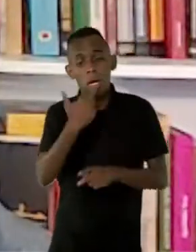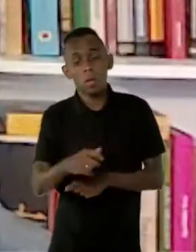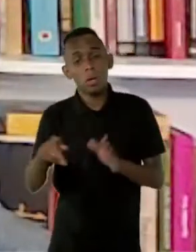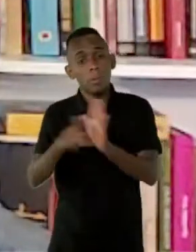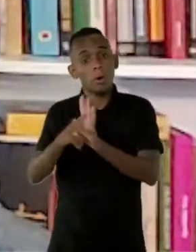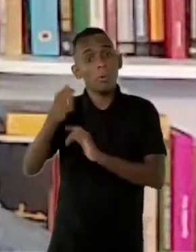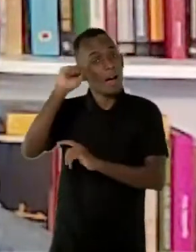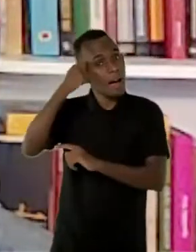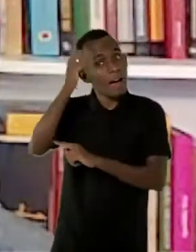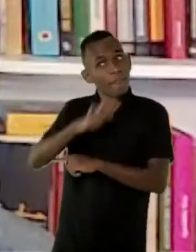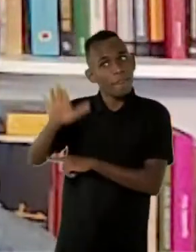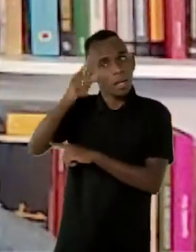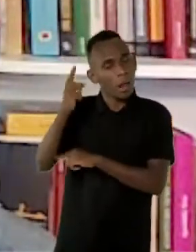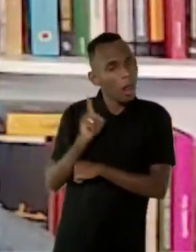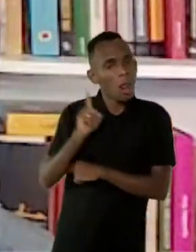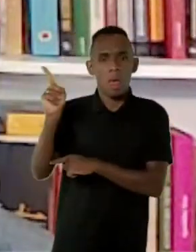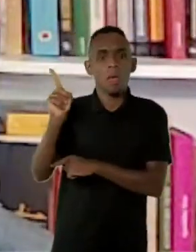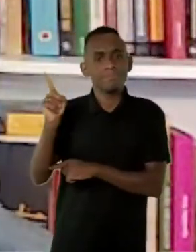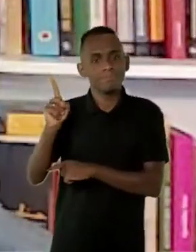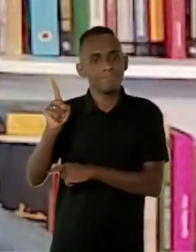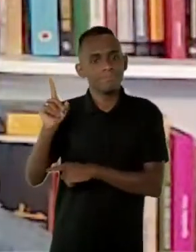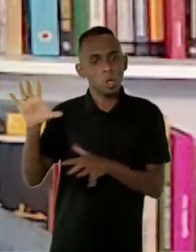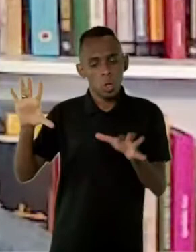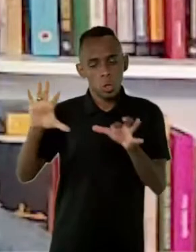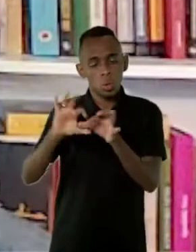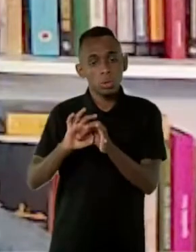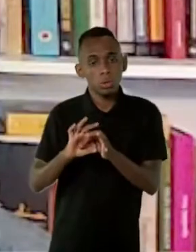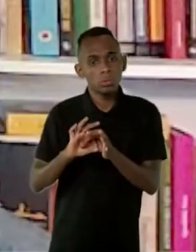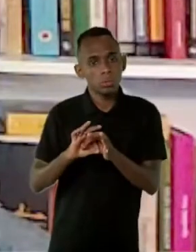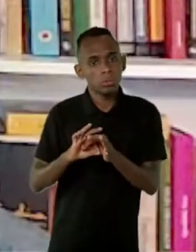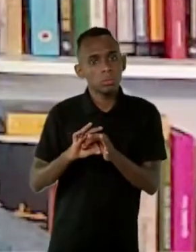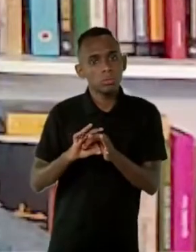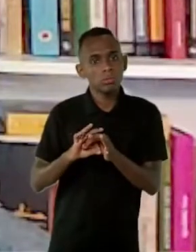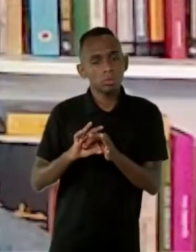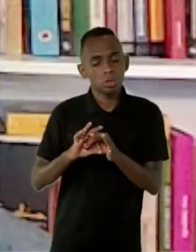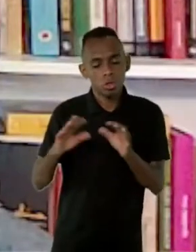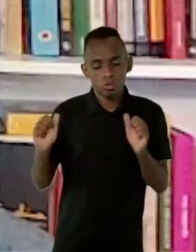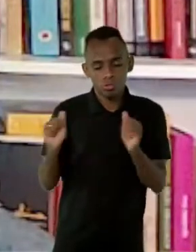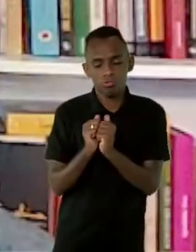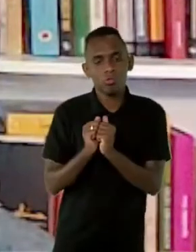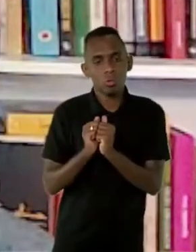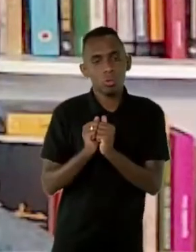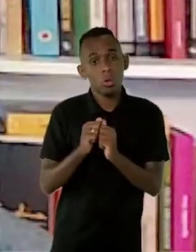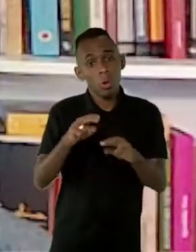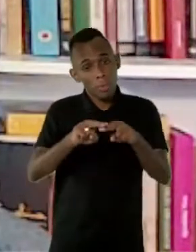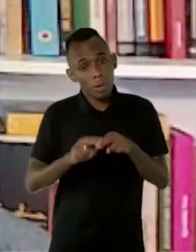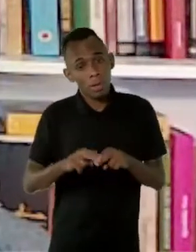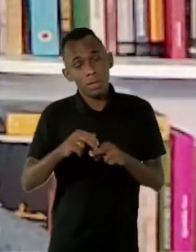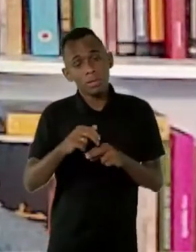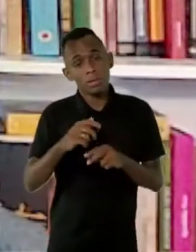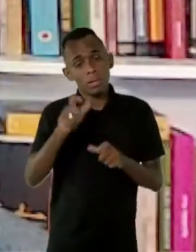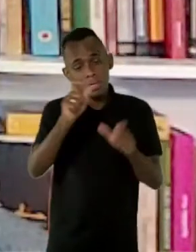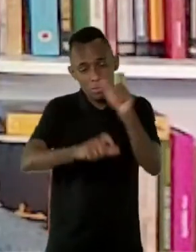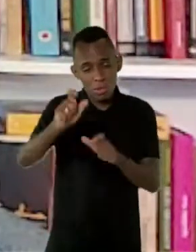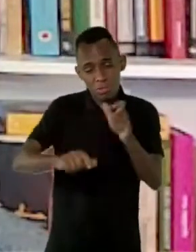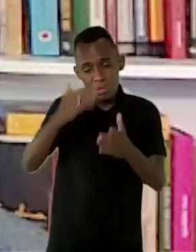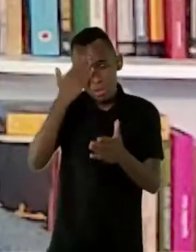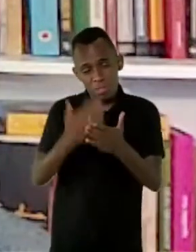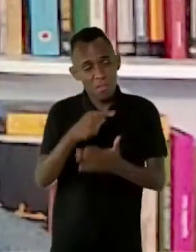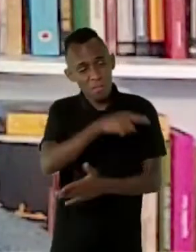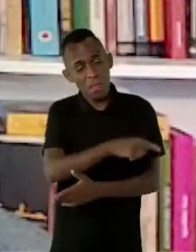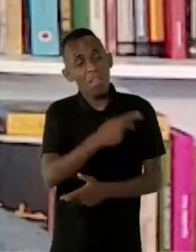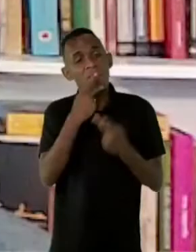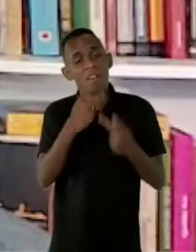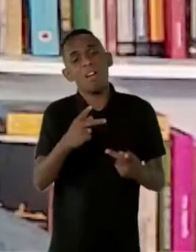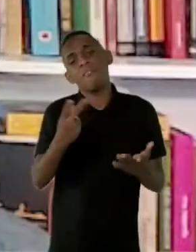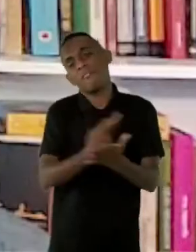esse resquício da língua africana, talvez uma língua banto, né? Africanizada. Então, parte um pouco por